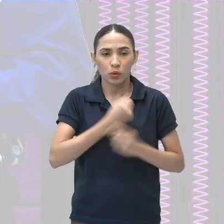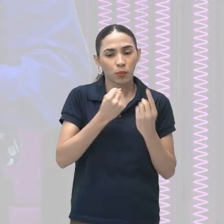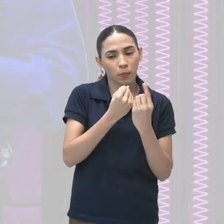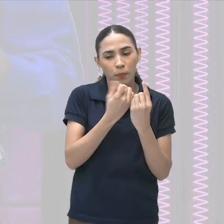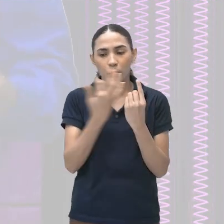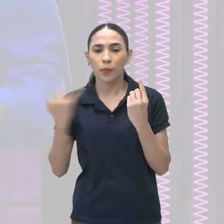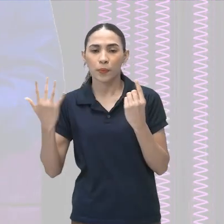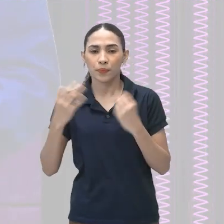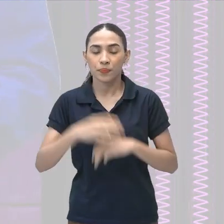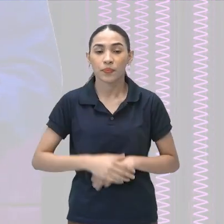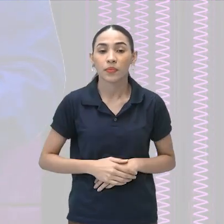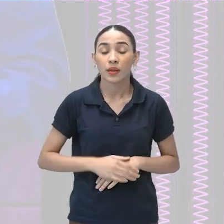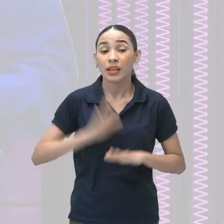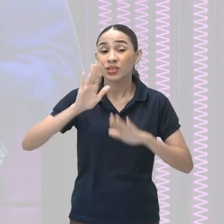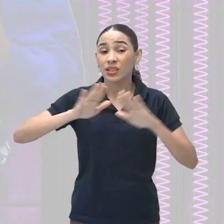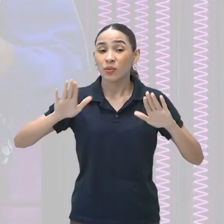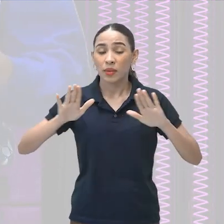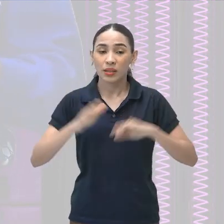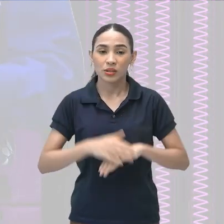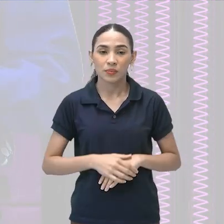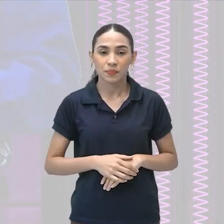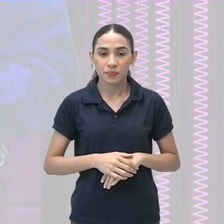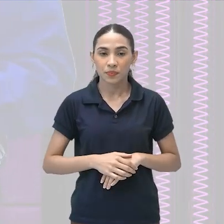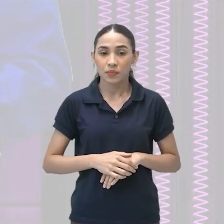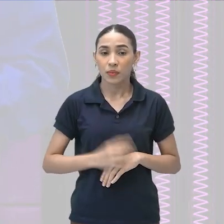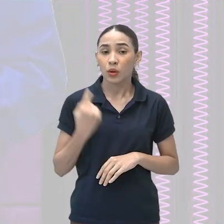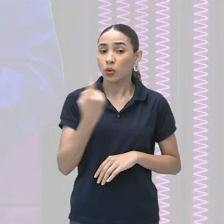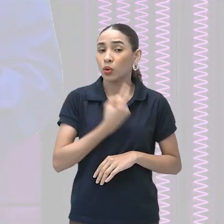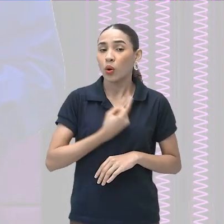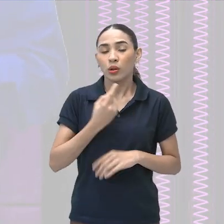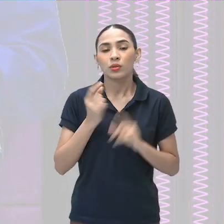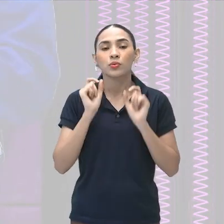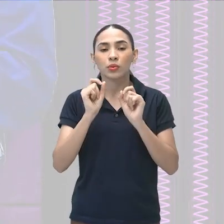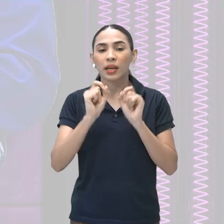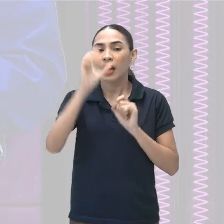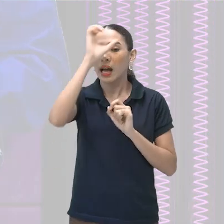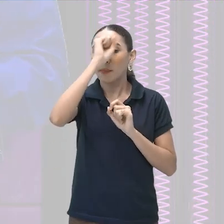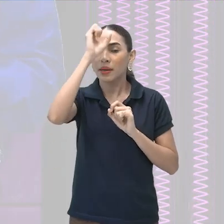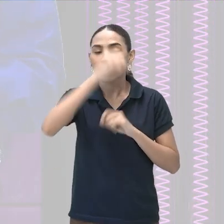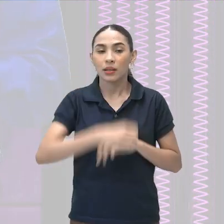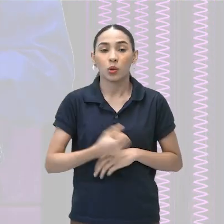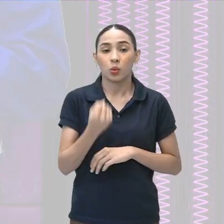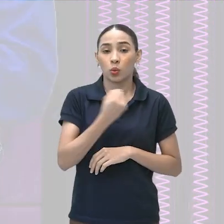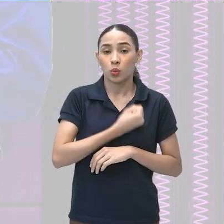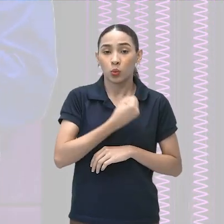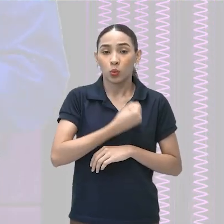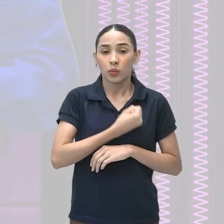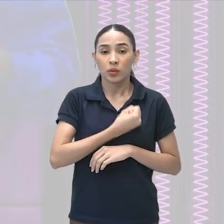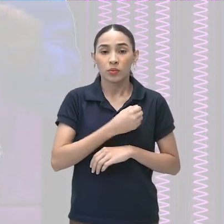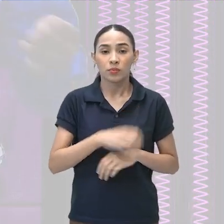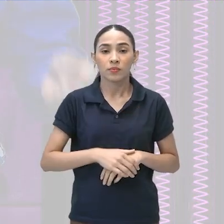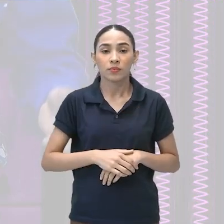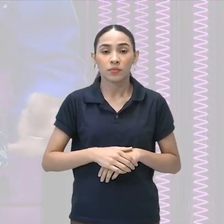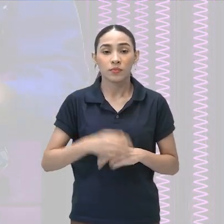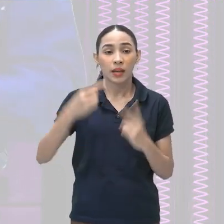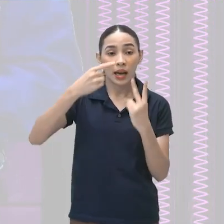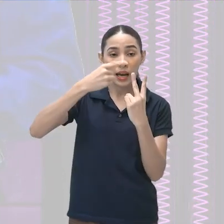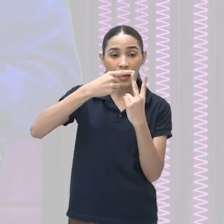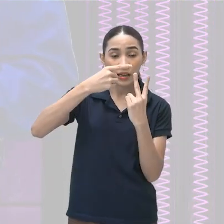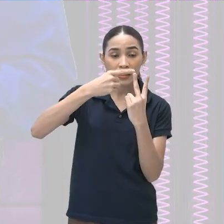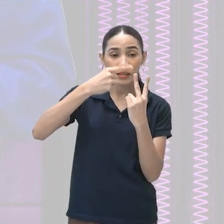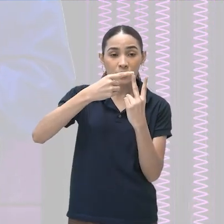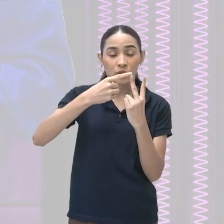bem? Geralmente, a gente costuma trabalhar a questão dos números, as raízes de